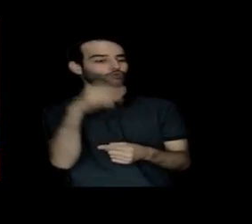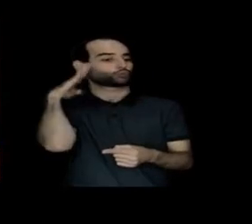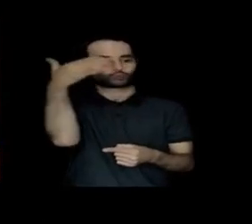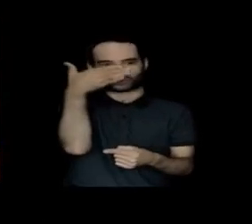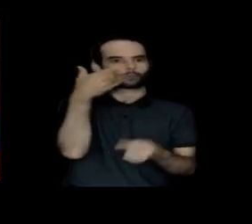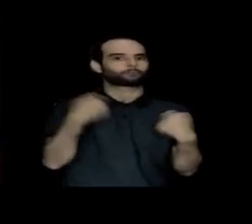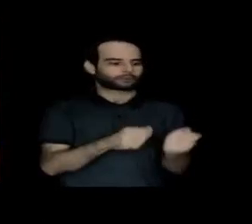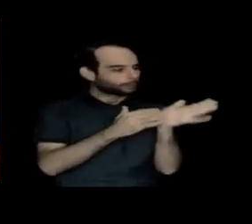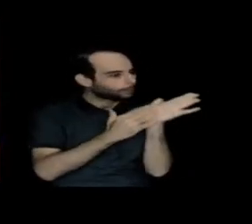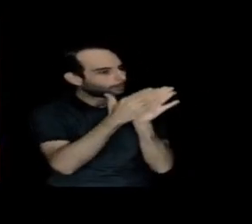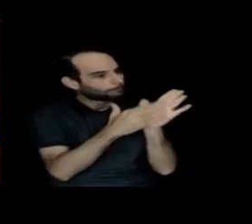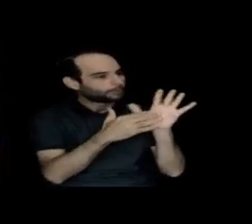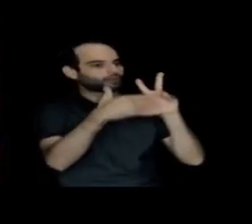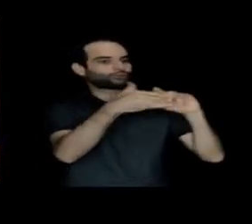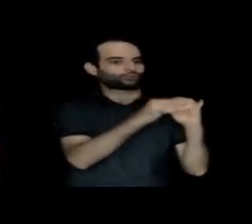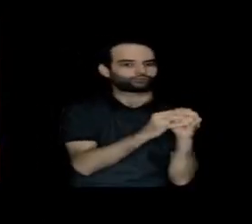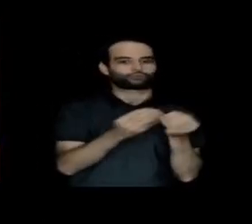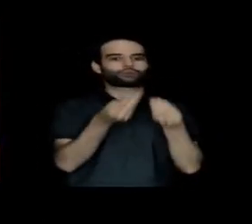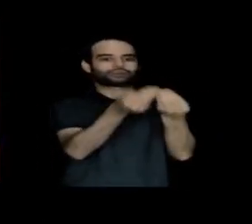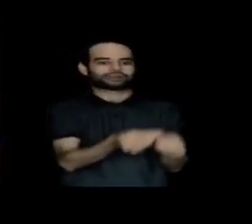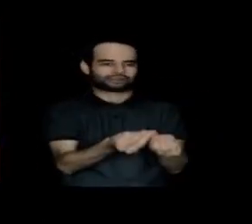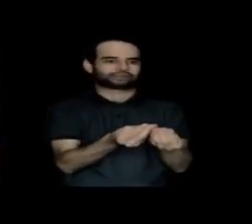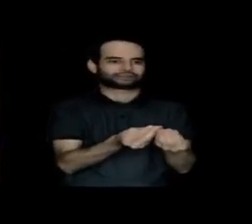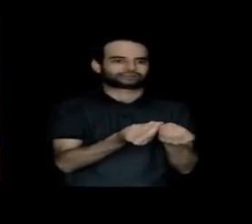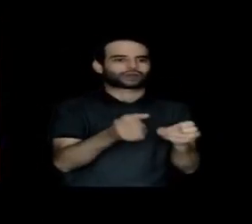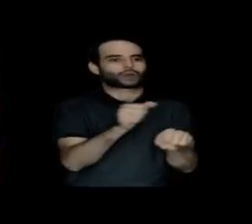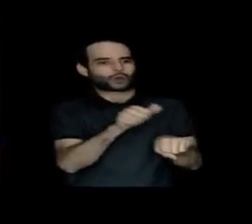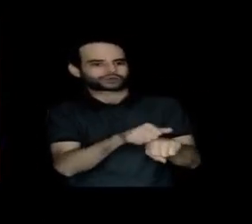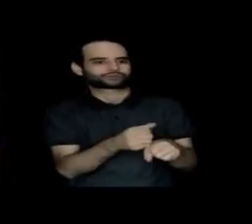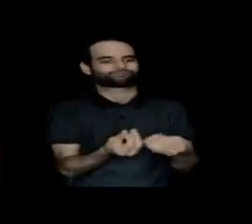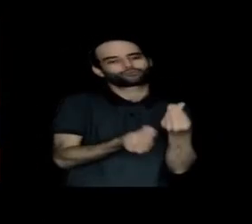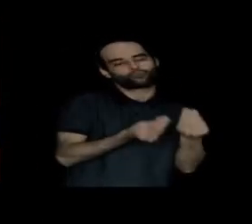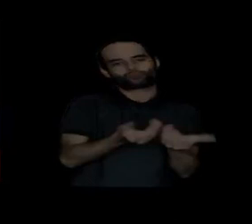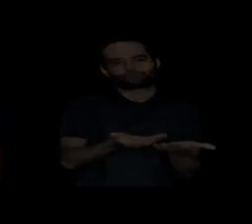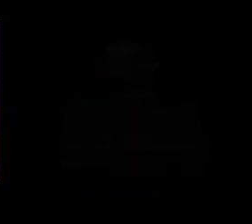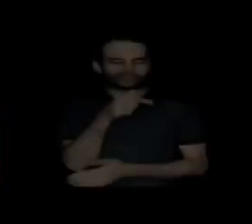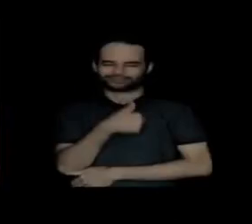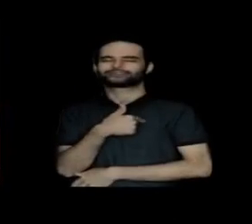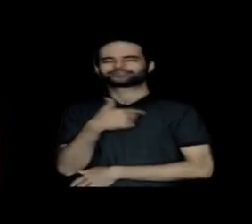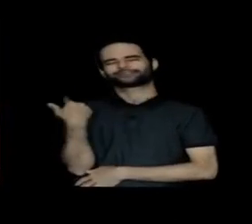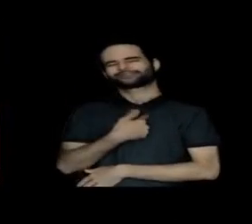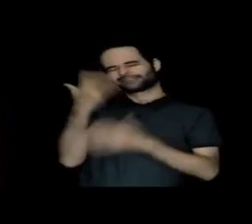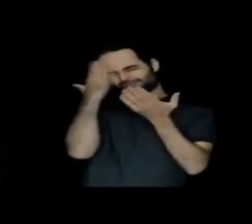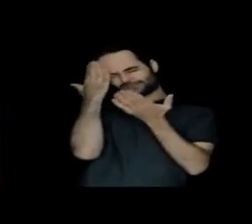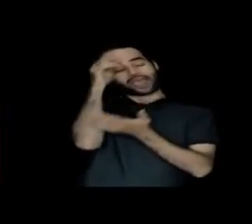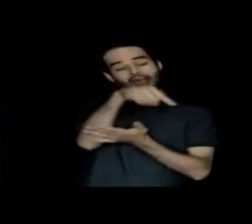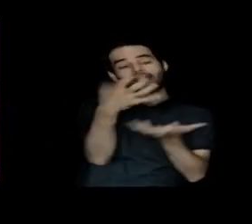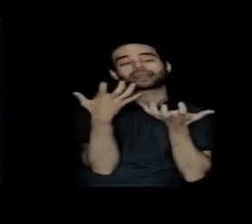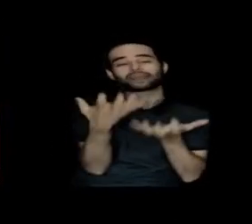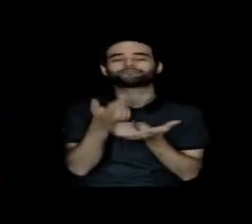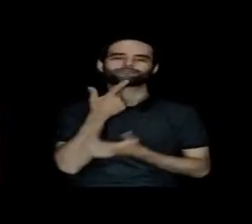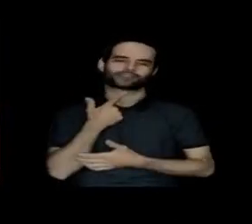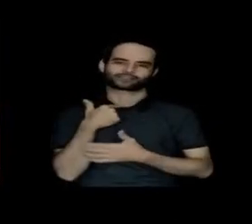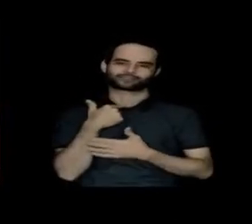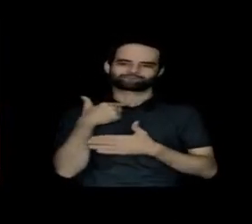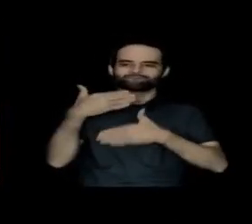e ele se virava a entender. Aqui não, aqui eu tinha que trazer para a mão, eu tinha que botar alguma coisa concreta. A gente já esperava que ela